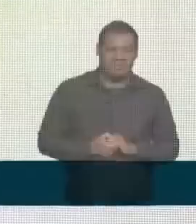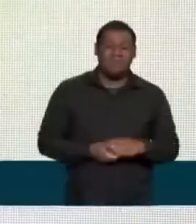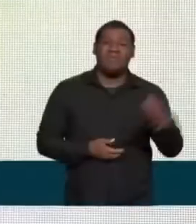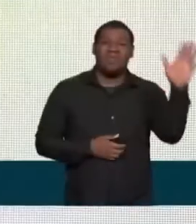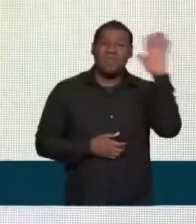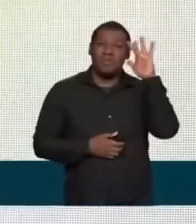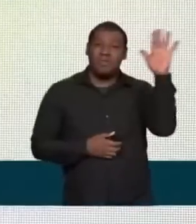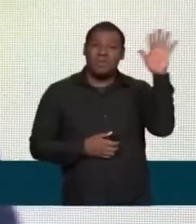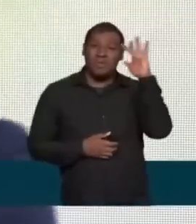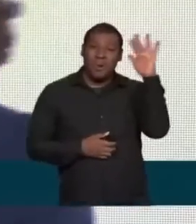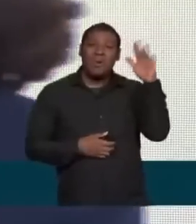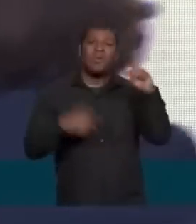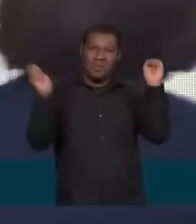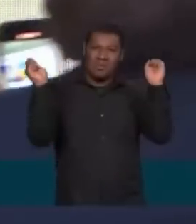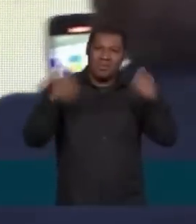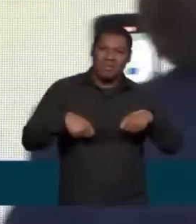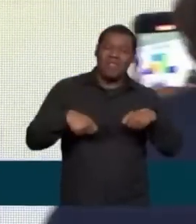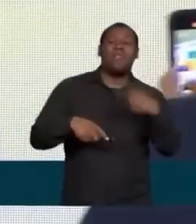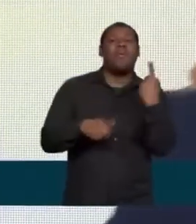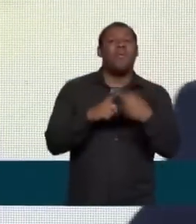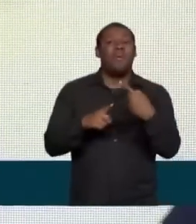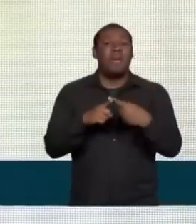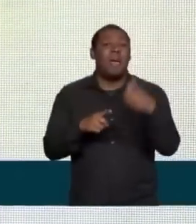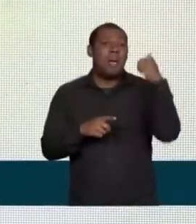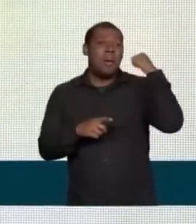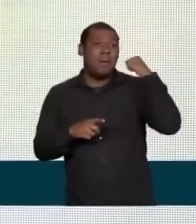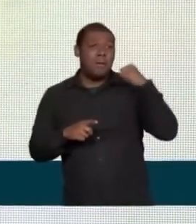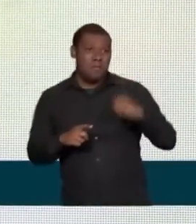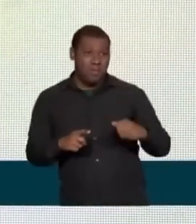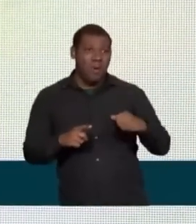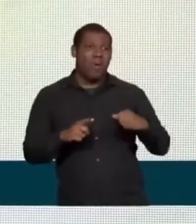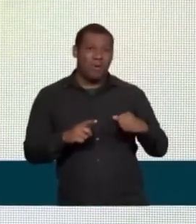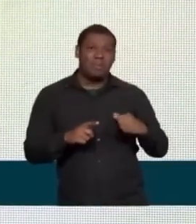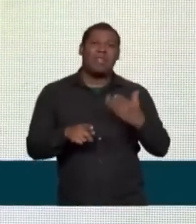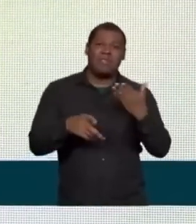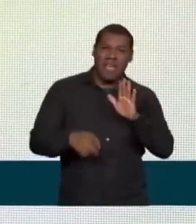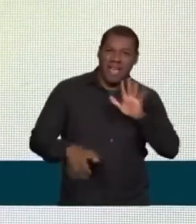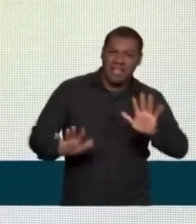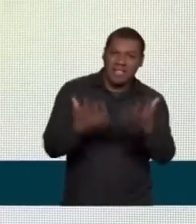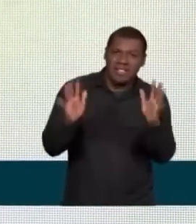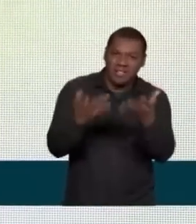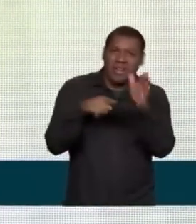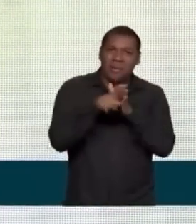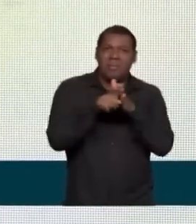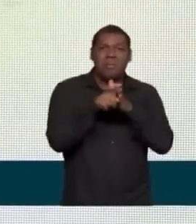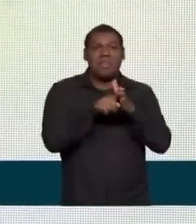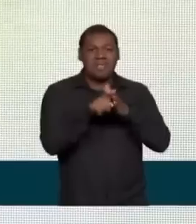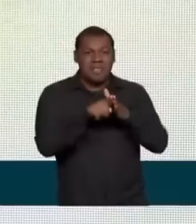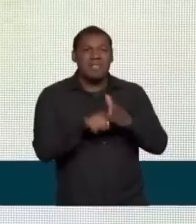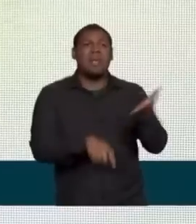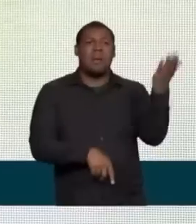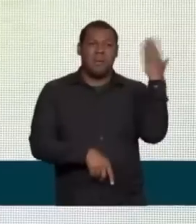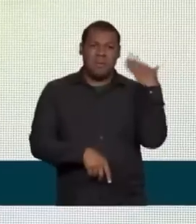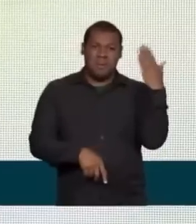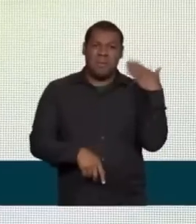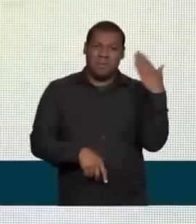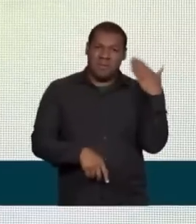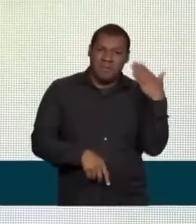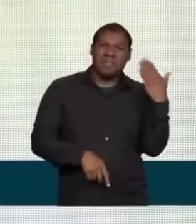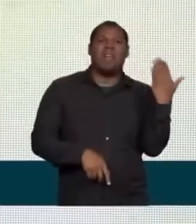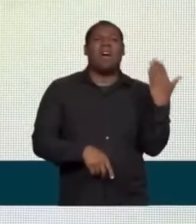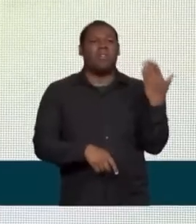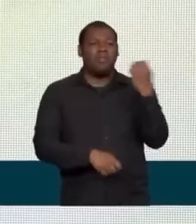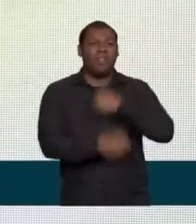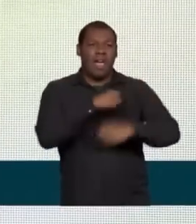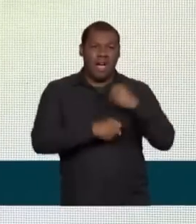Sonho que só se tornou possível graças às bolsas de fomento à pesquisa que recebi durante os anos que cursei a